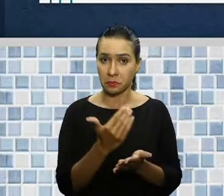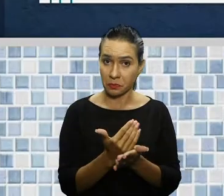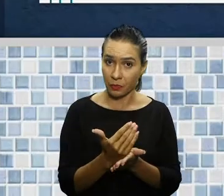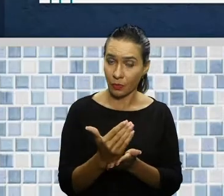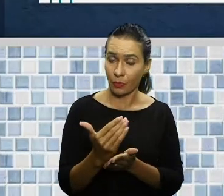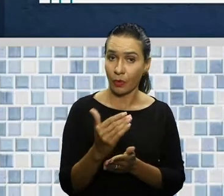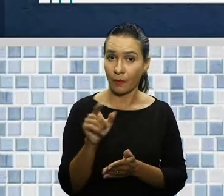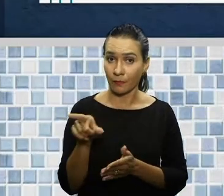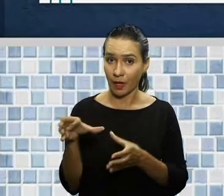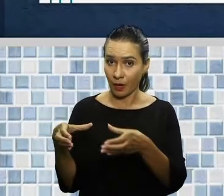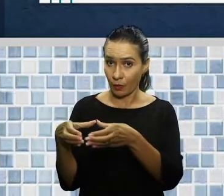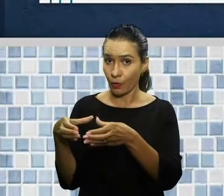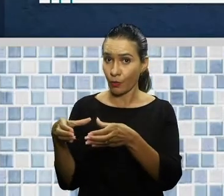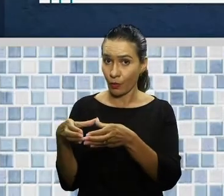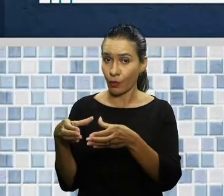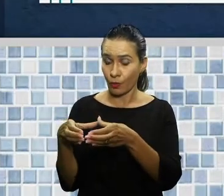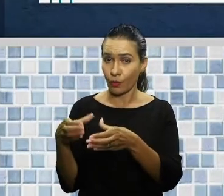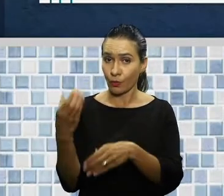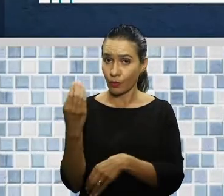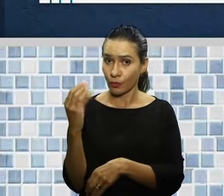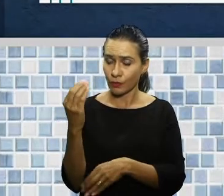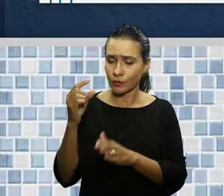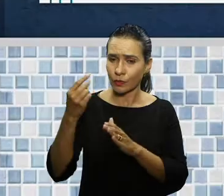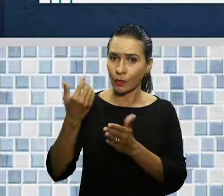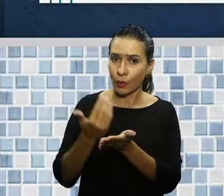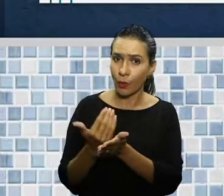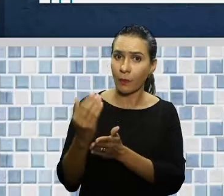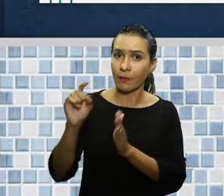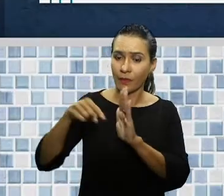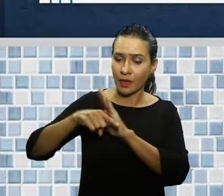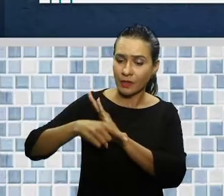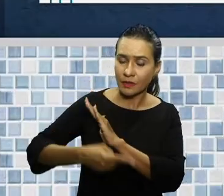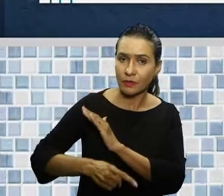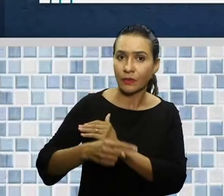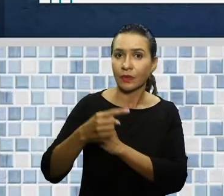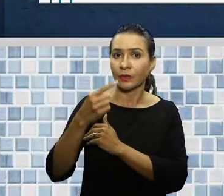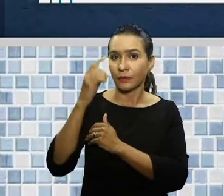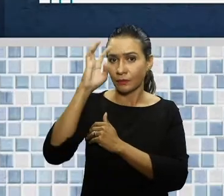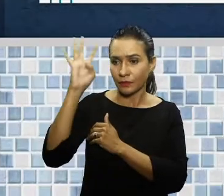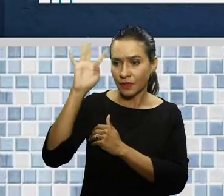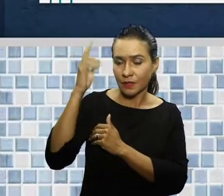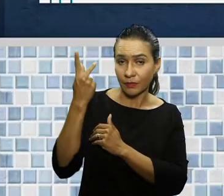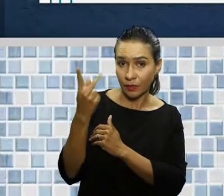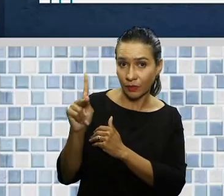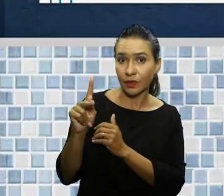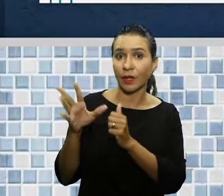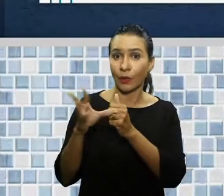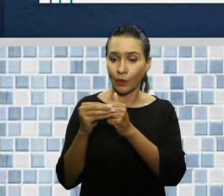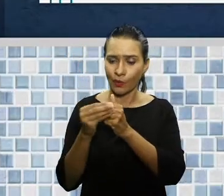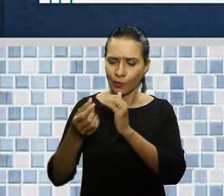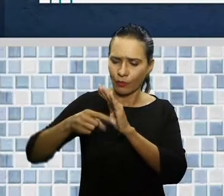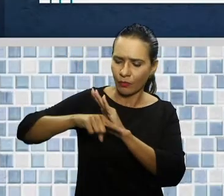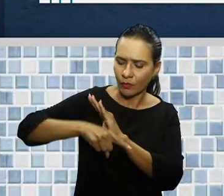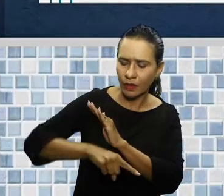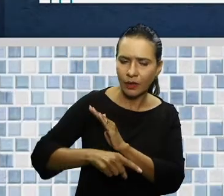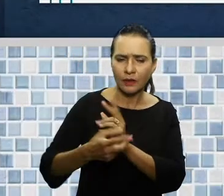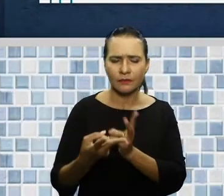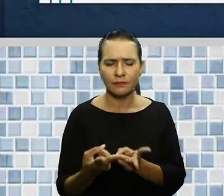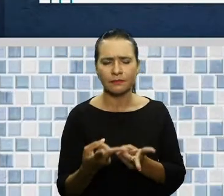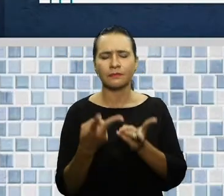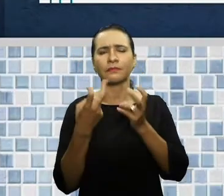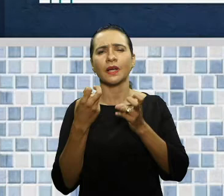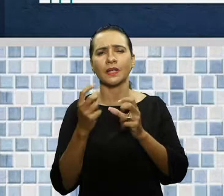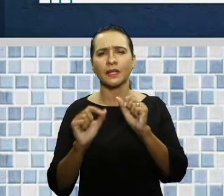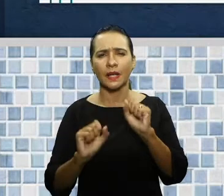quando esses cientistas eles começam a aprofundar os seus pensamentos e o seu conhecimento, eles começam a ver que